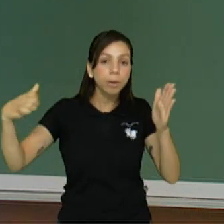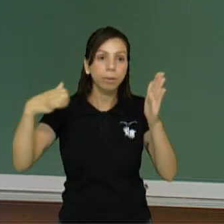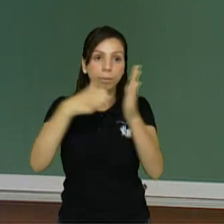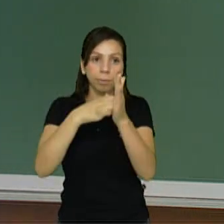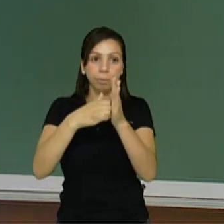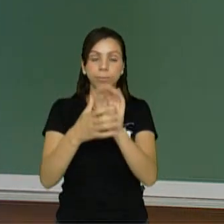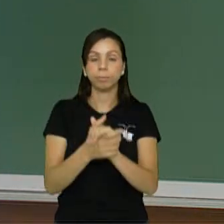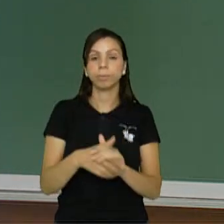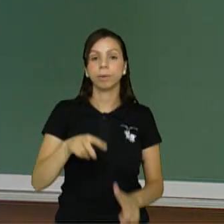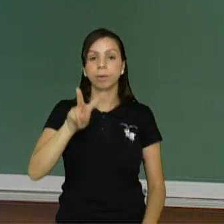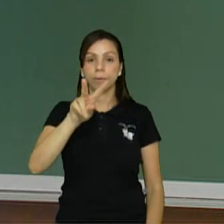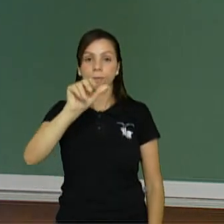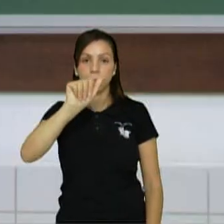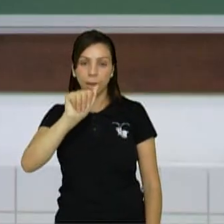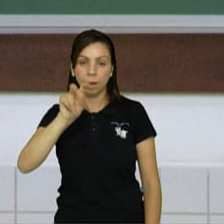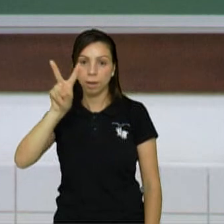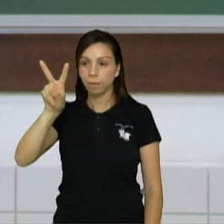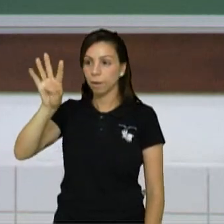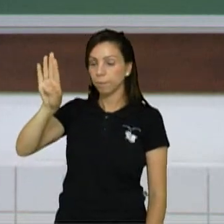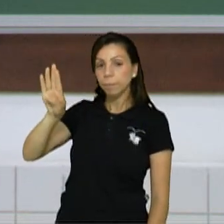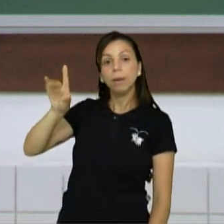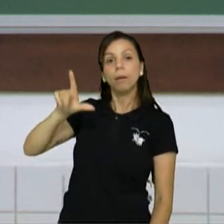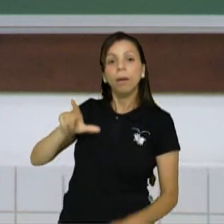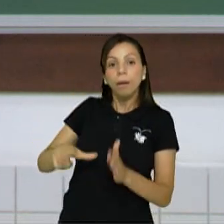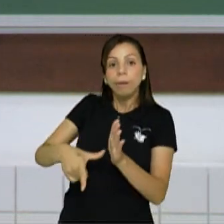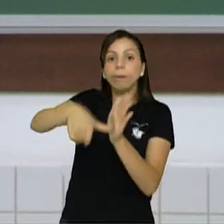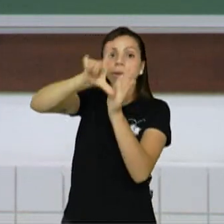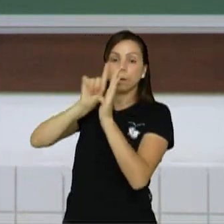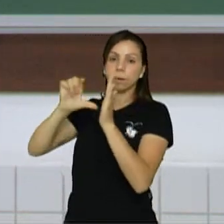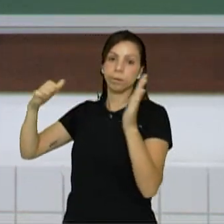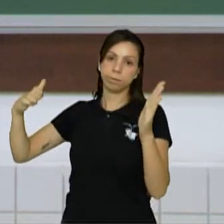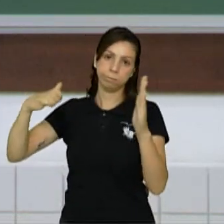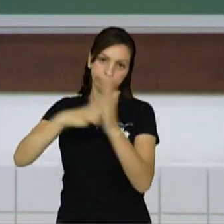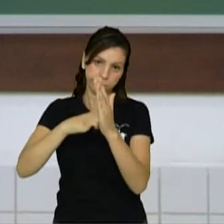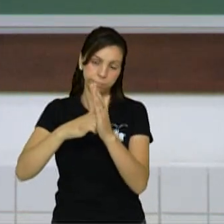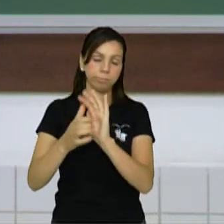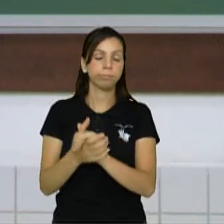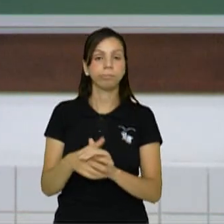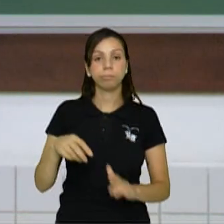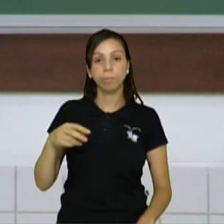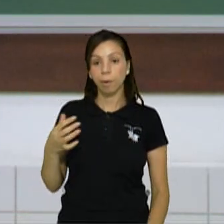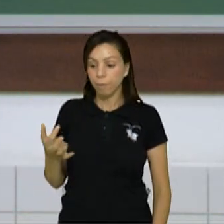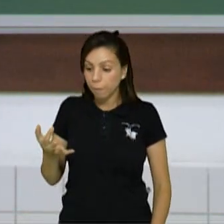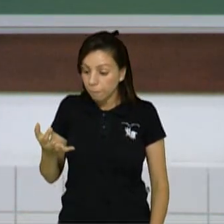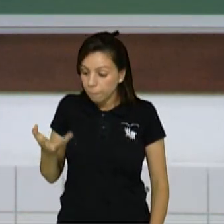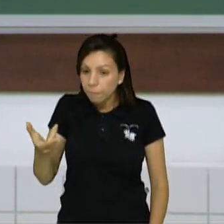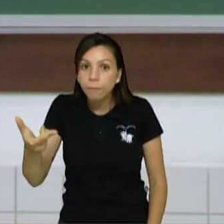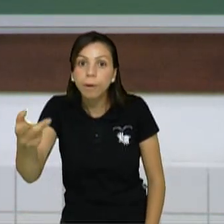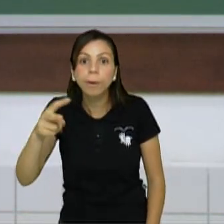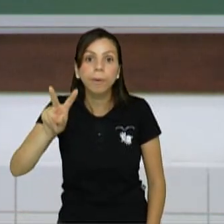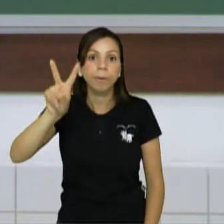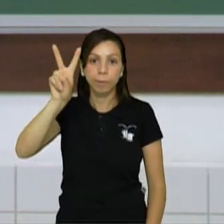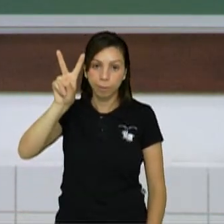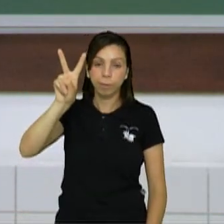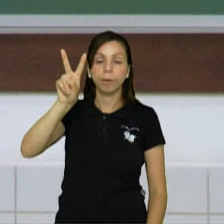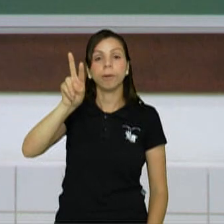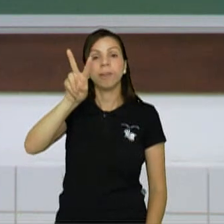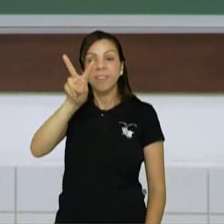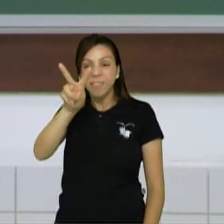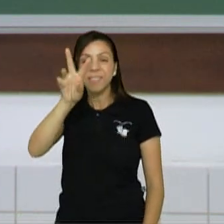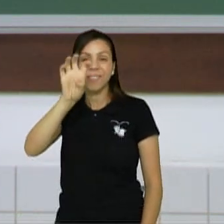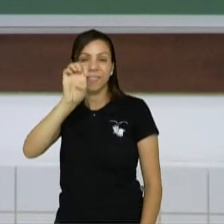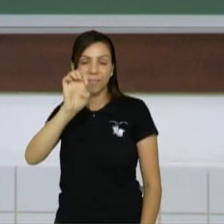velocidade antes da colisão. E pessoal, lembre-se, velocidade é uma grandeza vetorial,